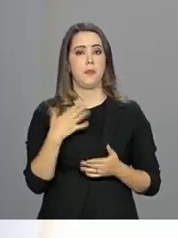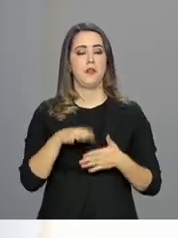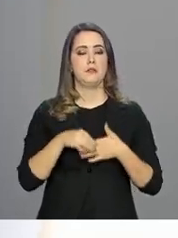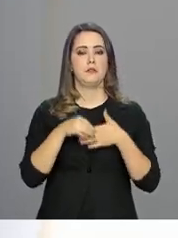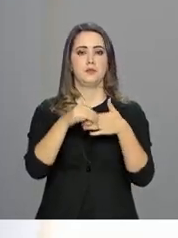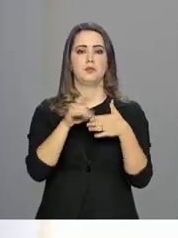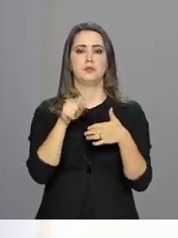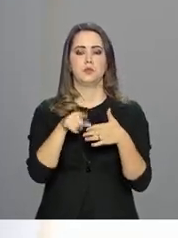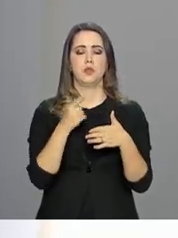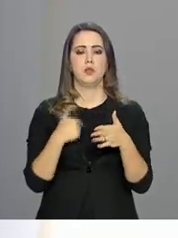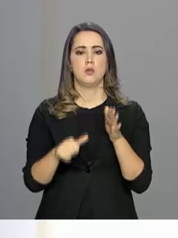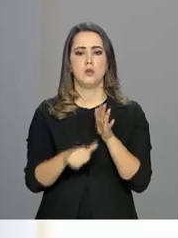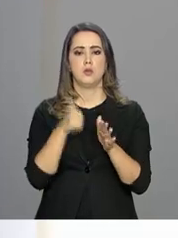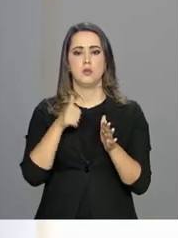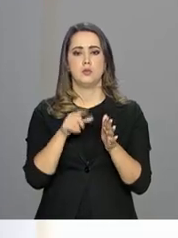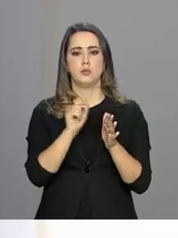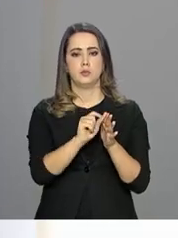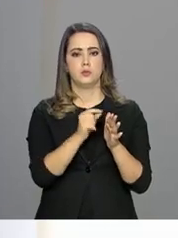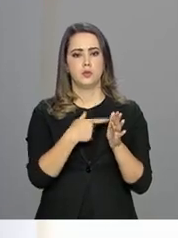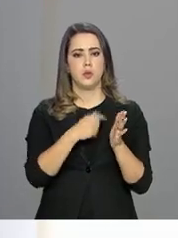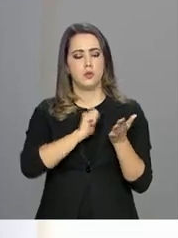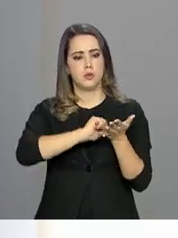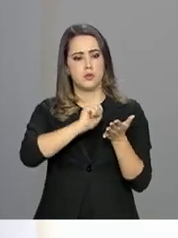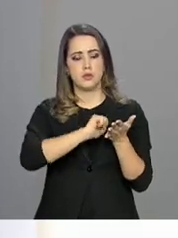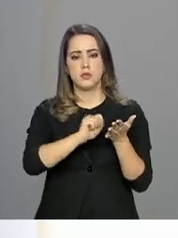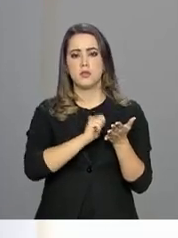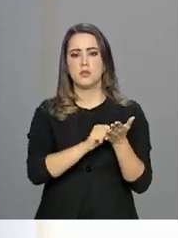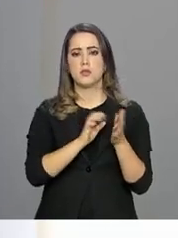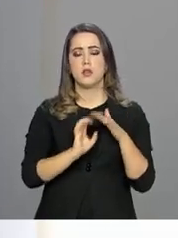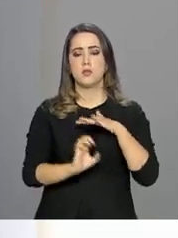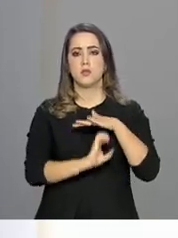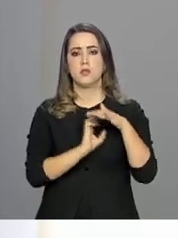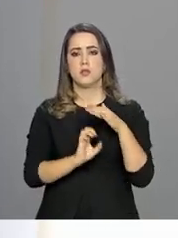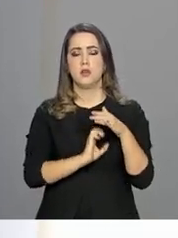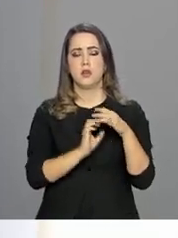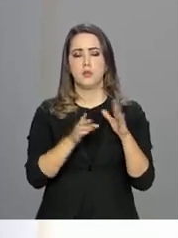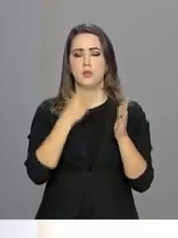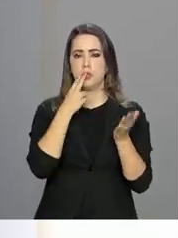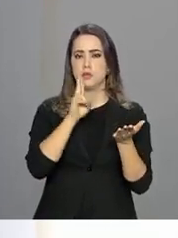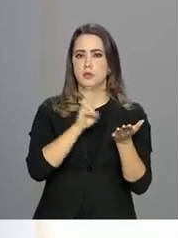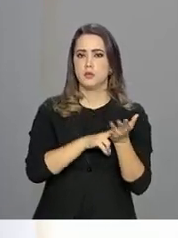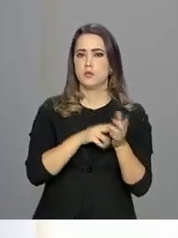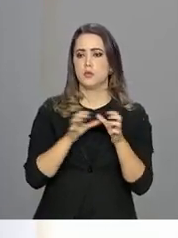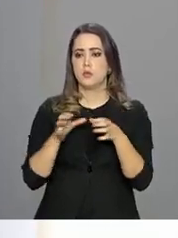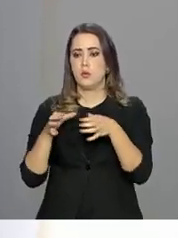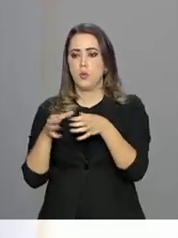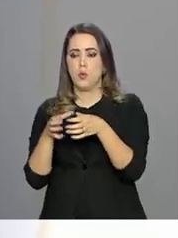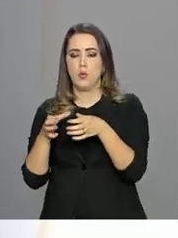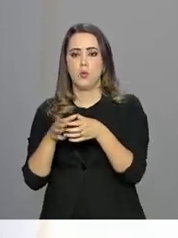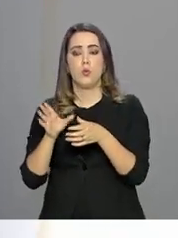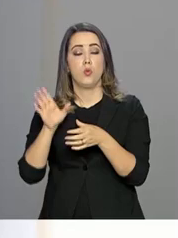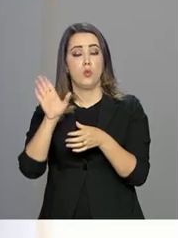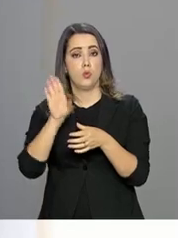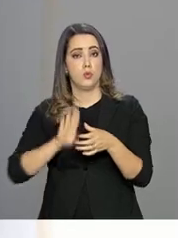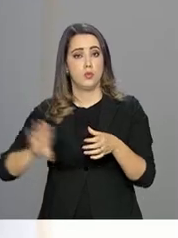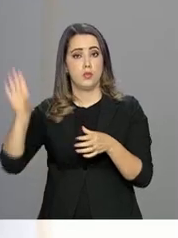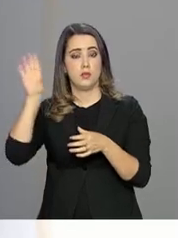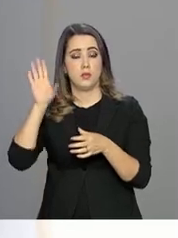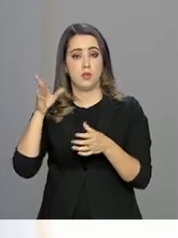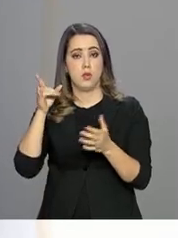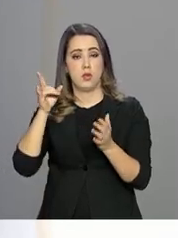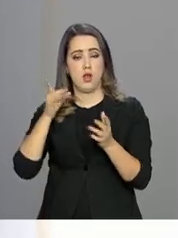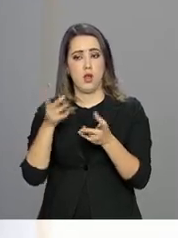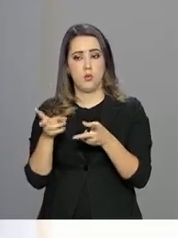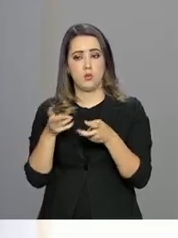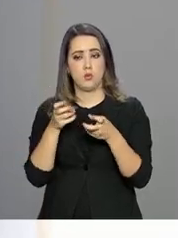resultado de um protocolo assinado pela estatal e o comitê gestor da identificação civil nacional após um